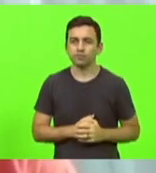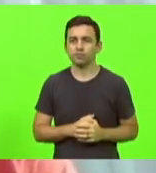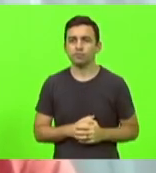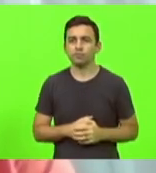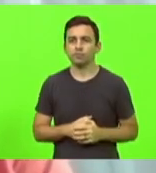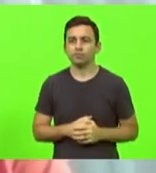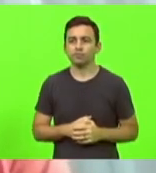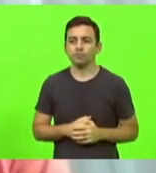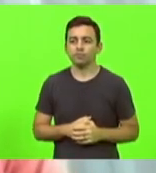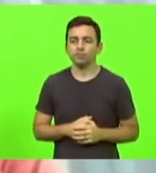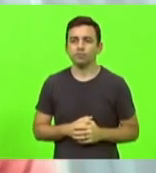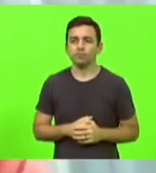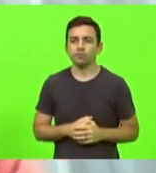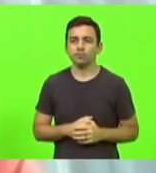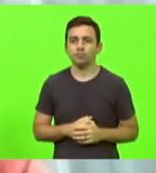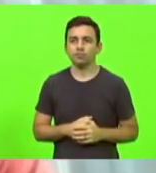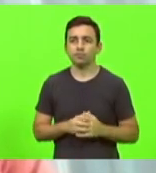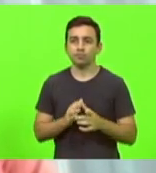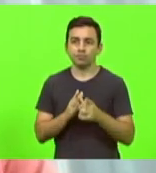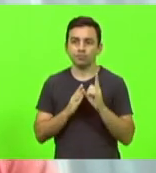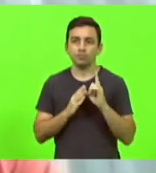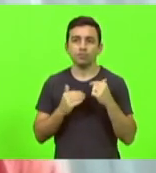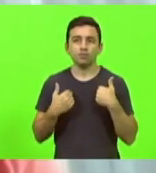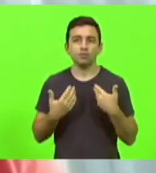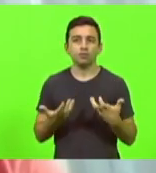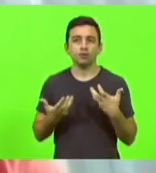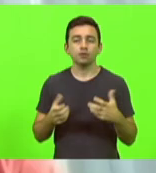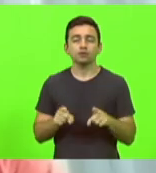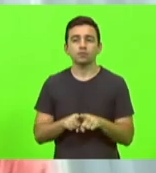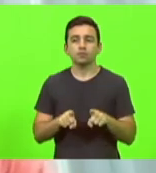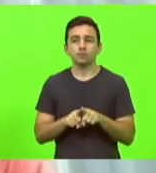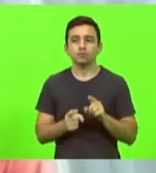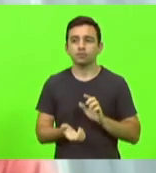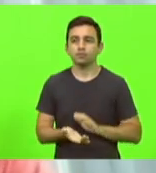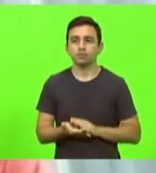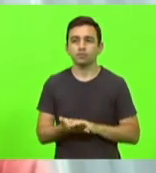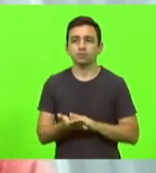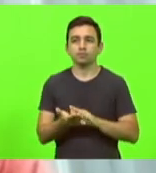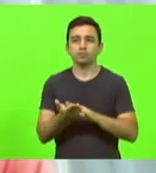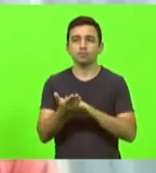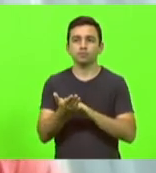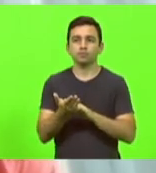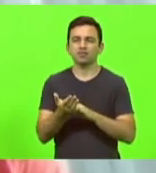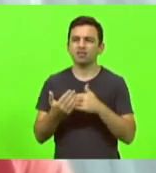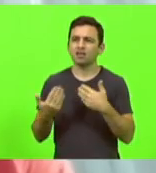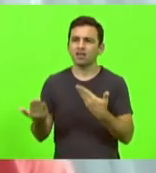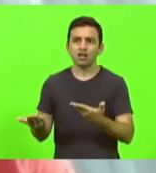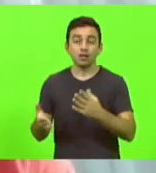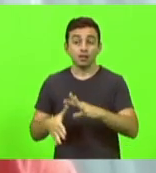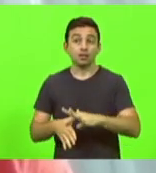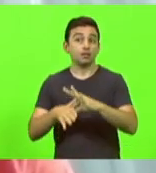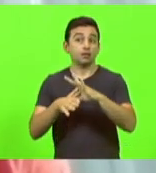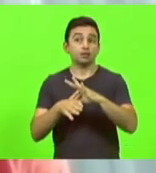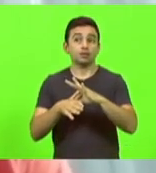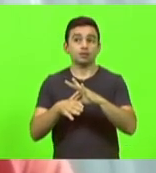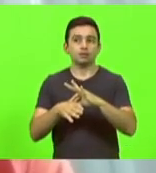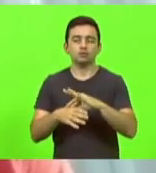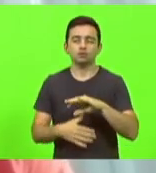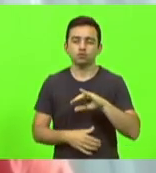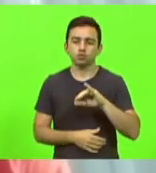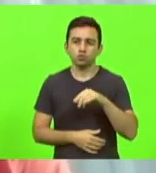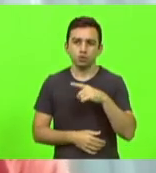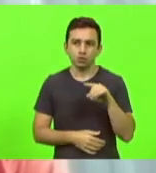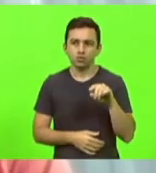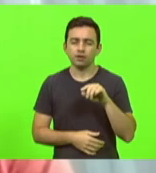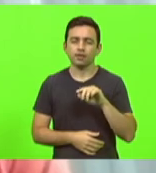ano passado. Antecipadamente também quero parabenizar o inesquecível líder, João Henrique Blasi,